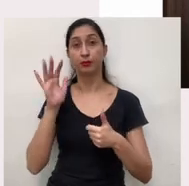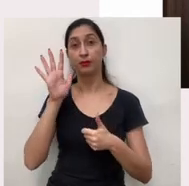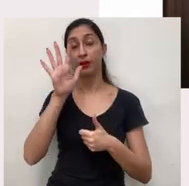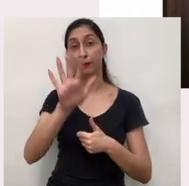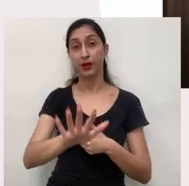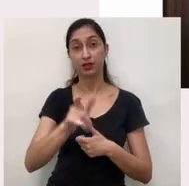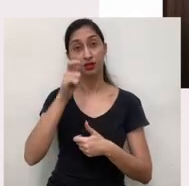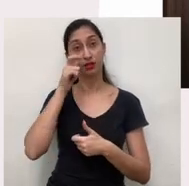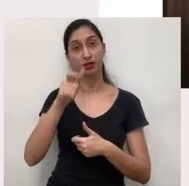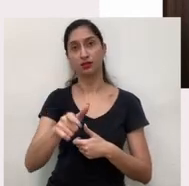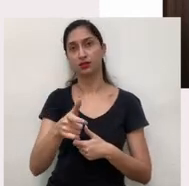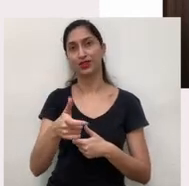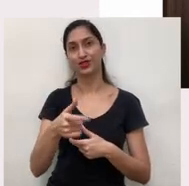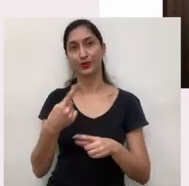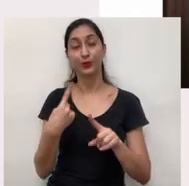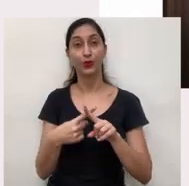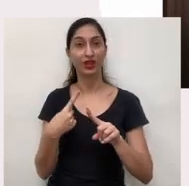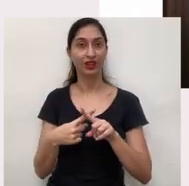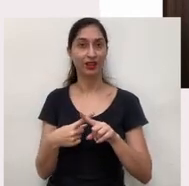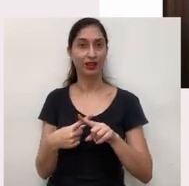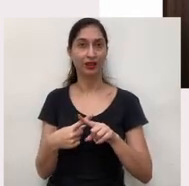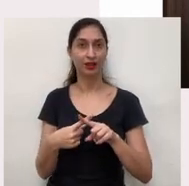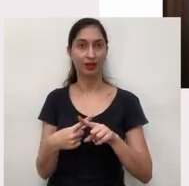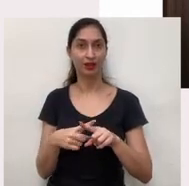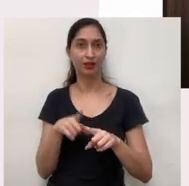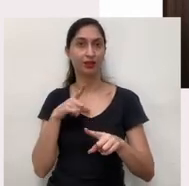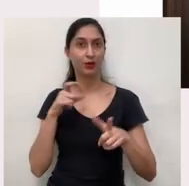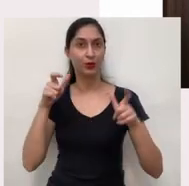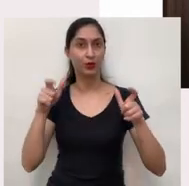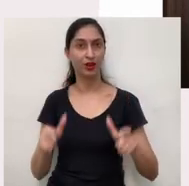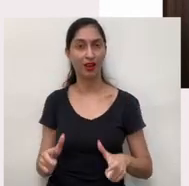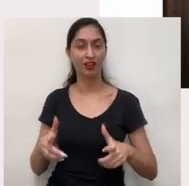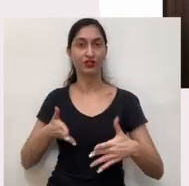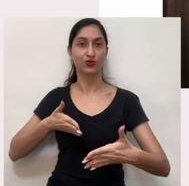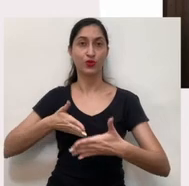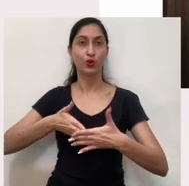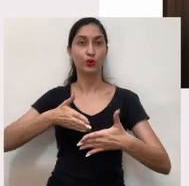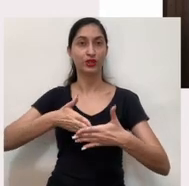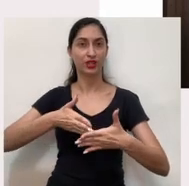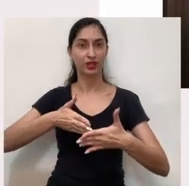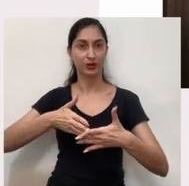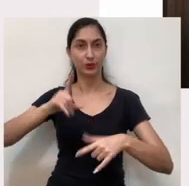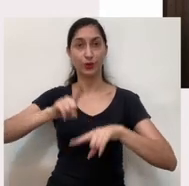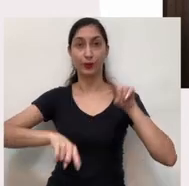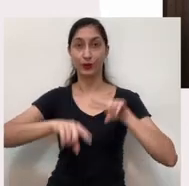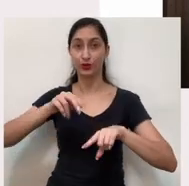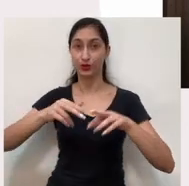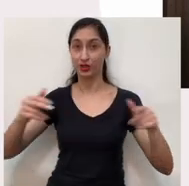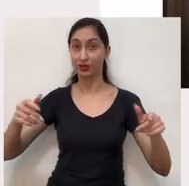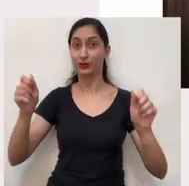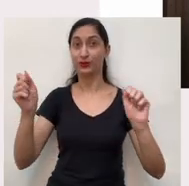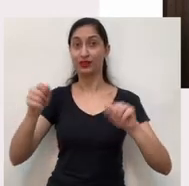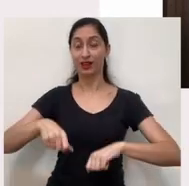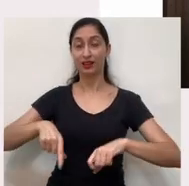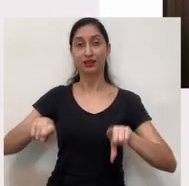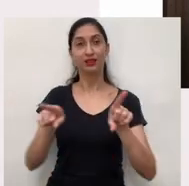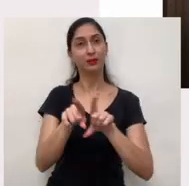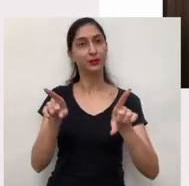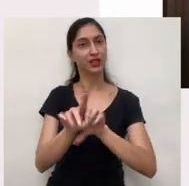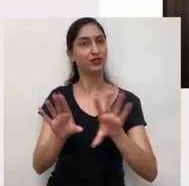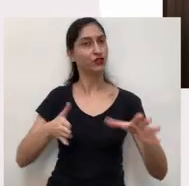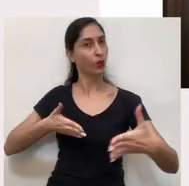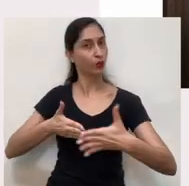Mas acho interessante assim, como que esse lugar de fronteira do objeto reflete no lugar de fronteira da própria pesquisa,